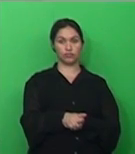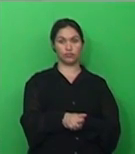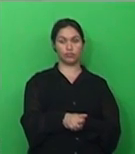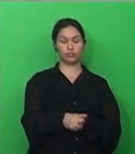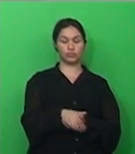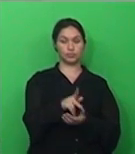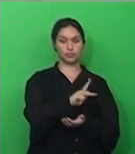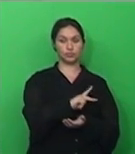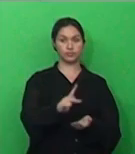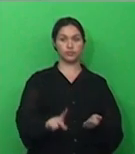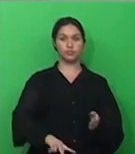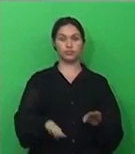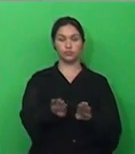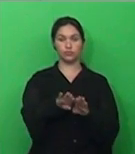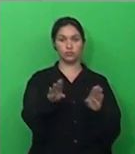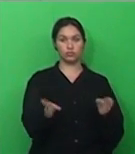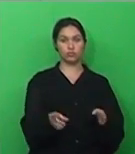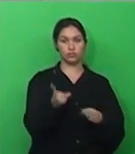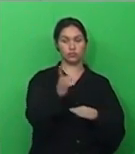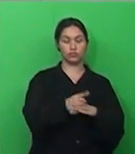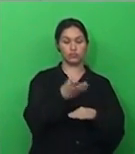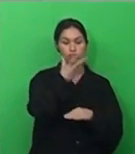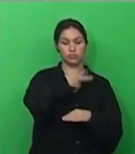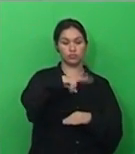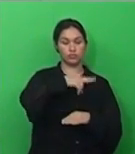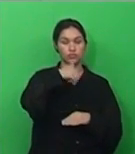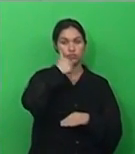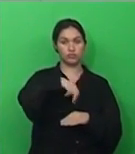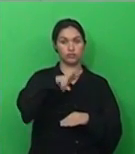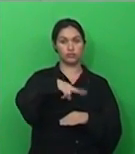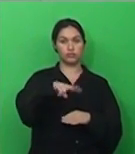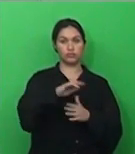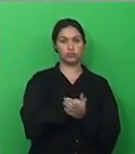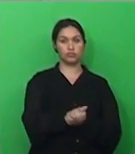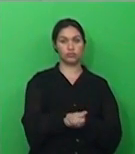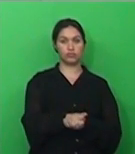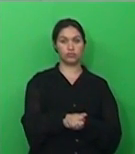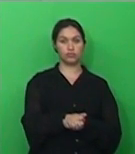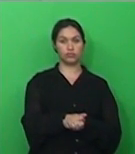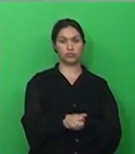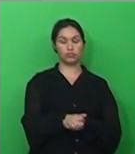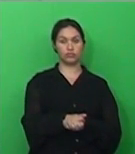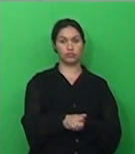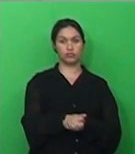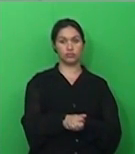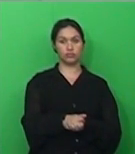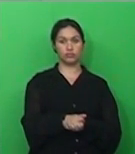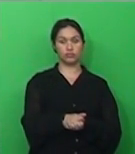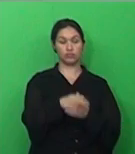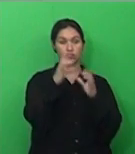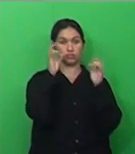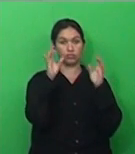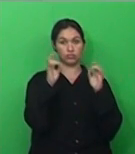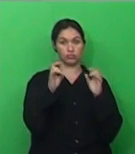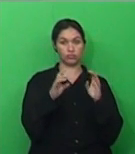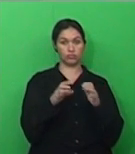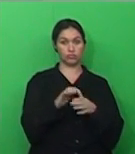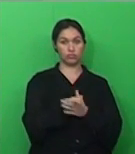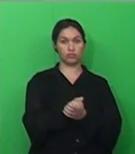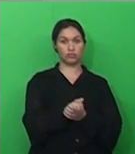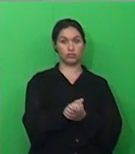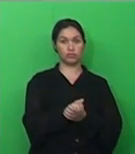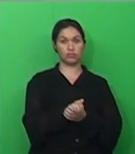Senhor presidente, mesa, vereadores, vereadora, público que nos assiste, Tato Búrigo, o Beto. Em especial, queria saudar, então, a